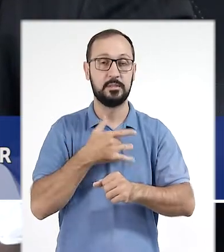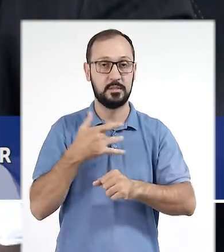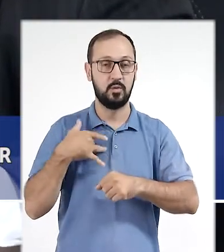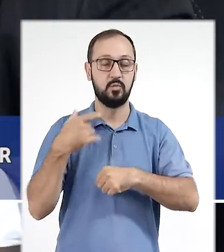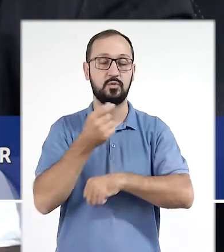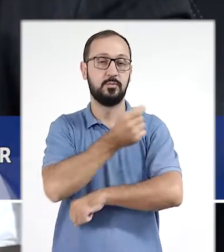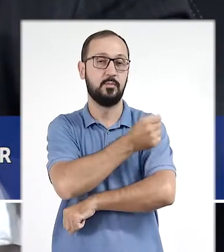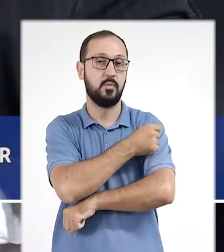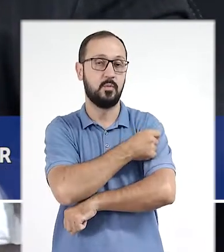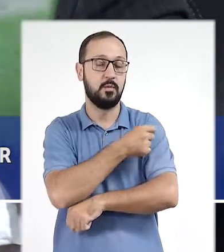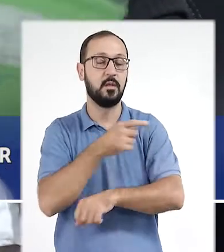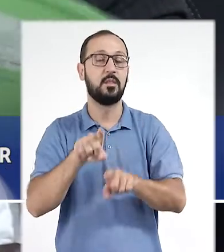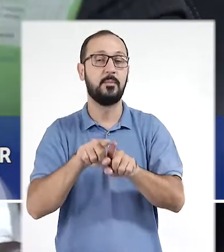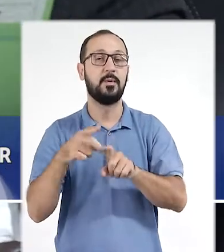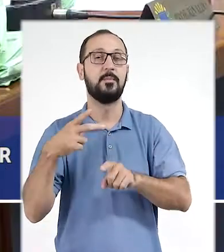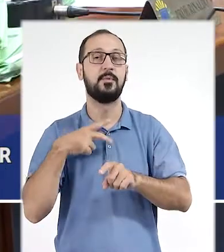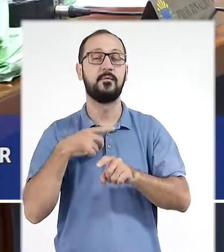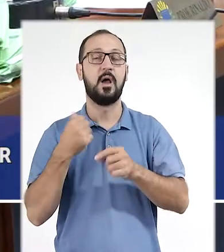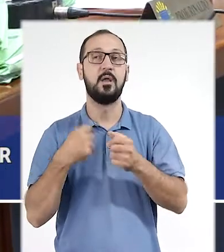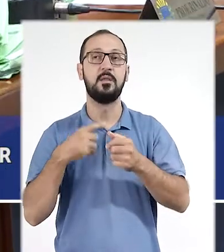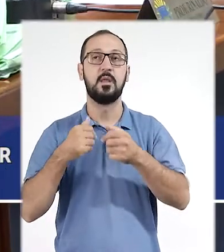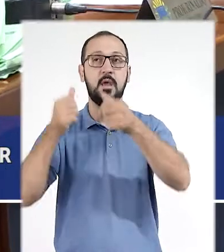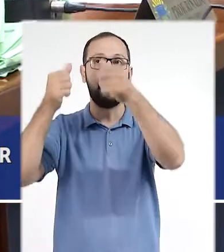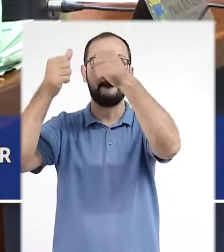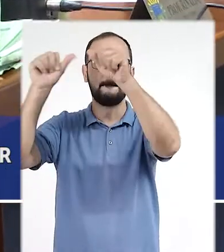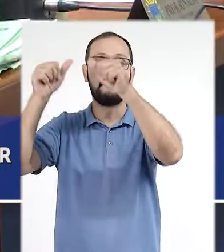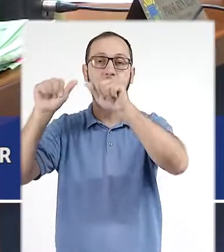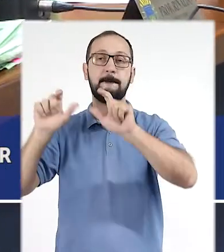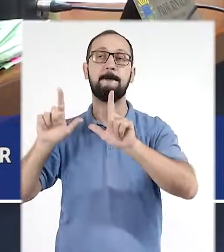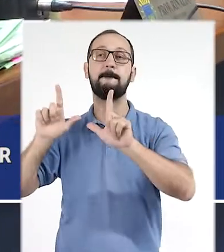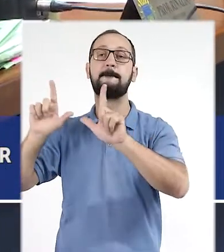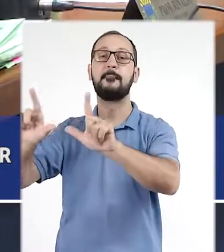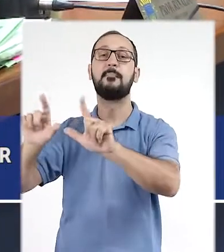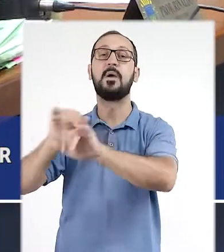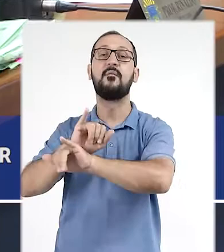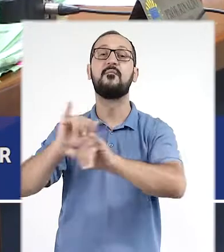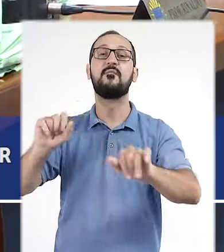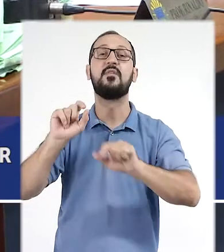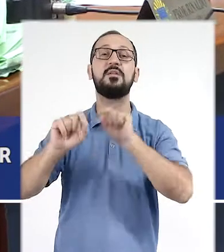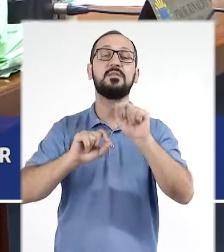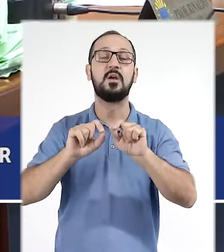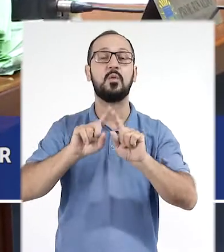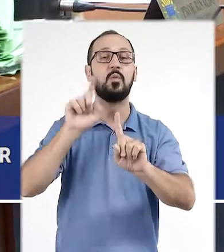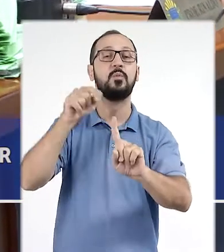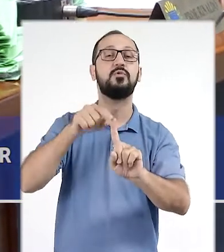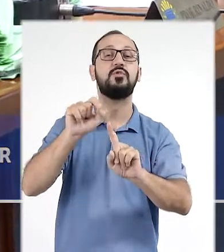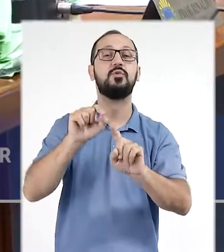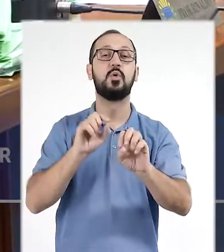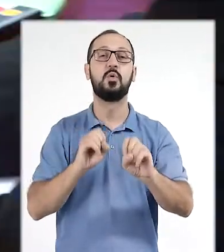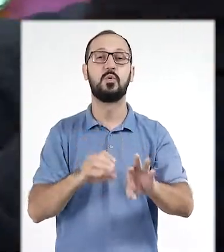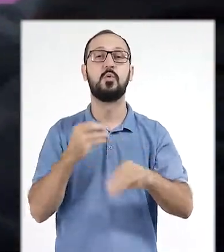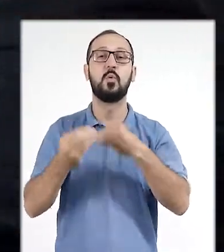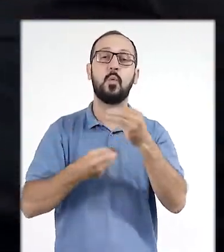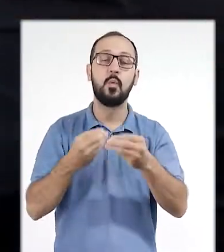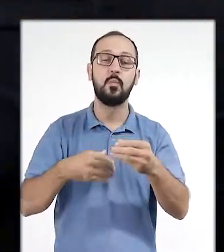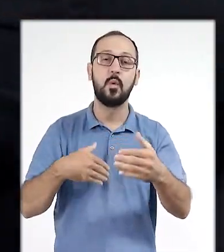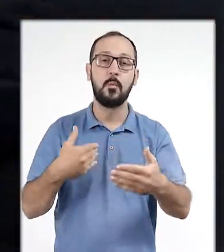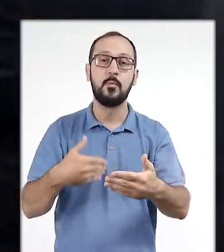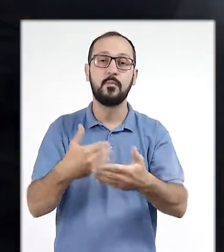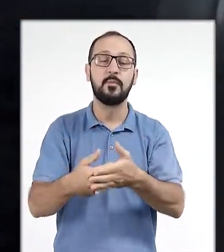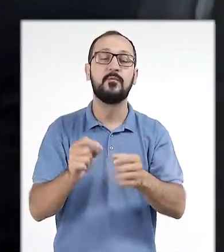saúde públicas e privadas afixem placas informativas de caráter educativo